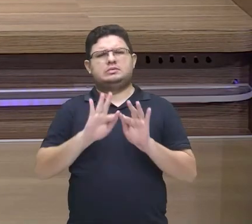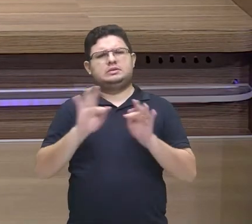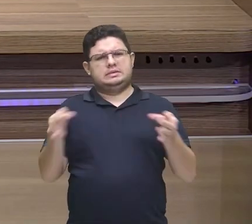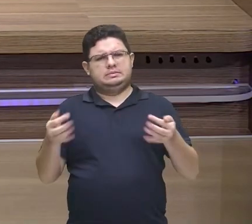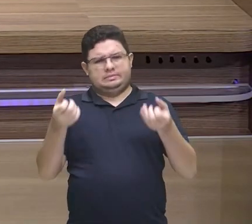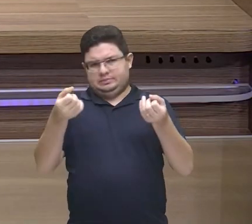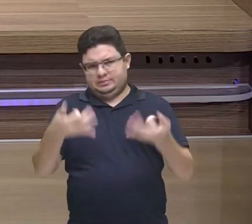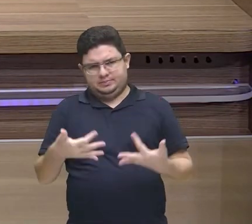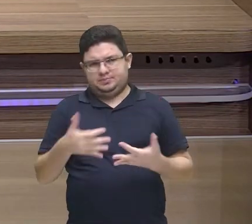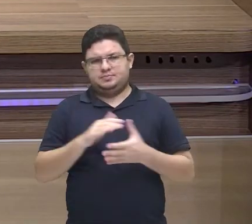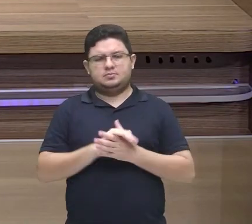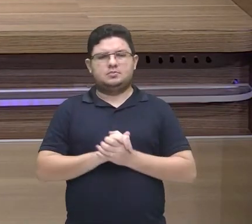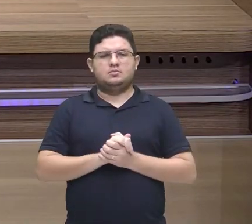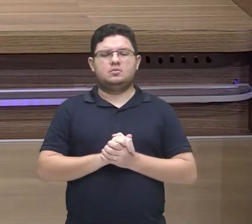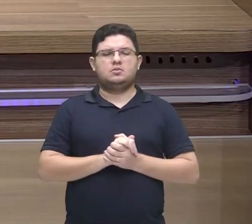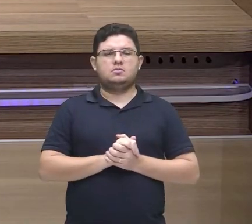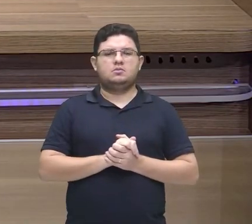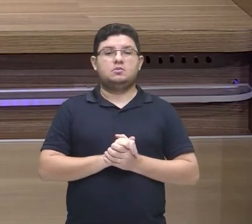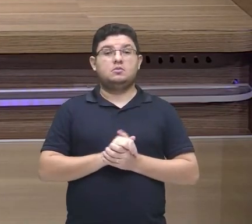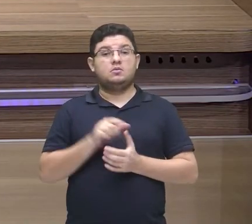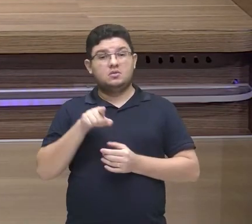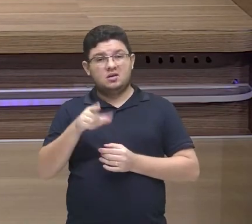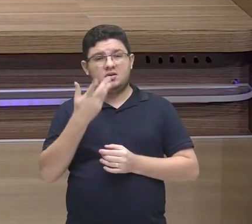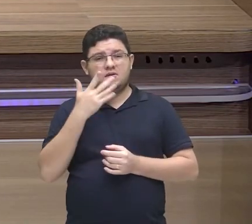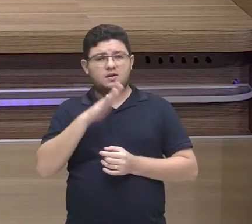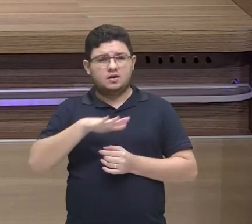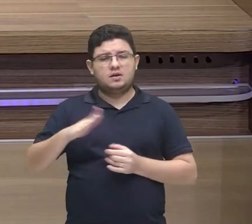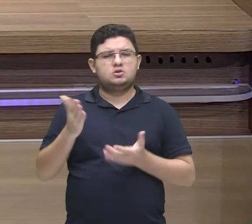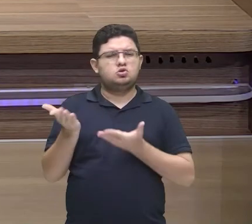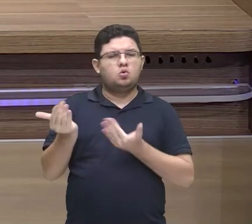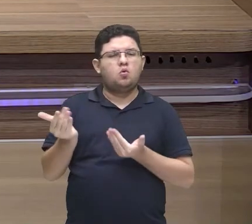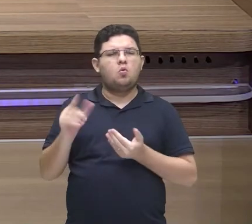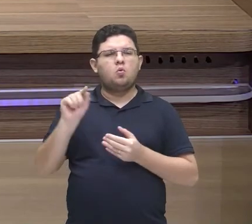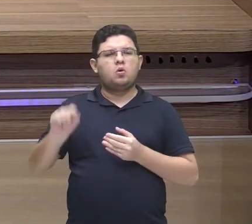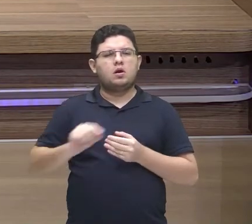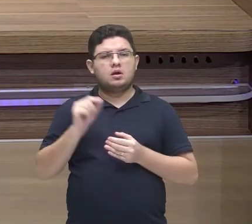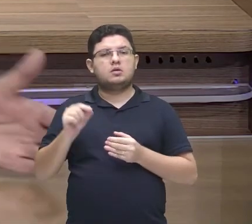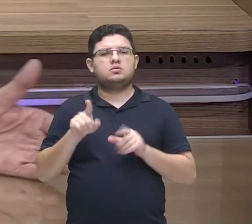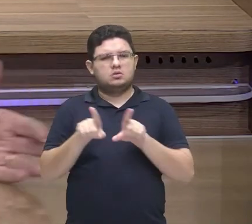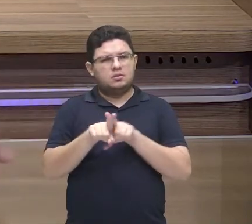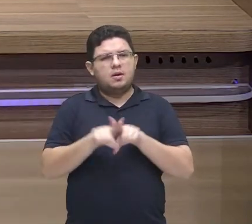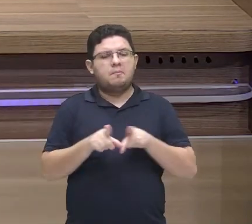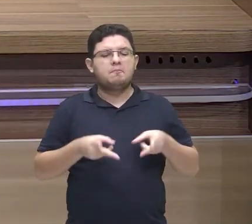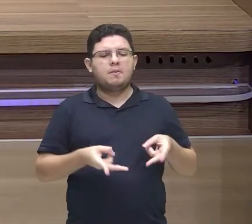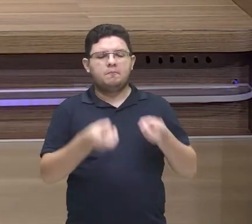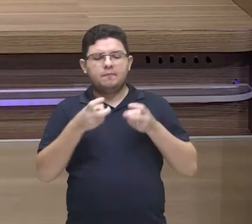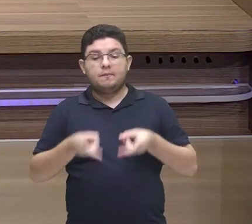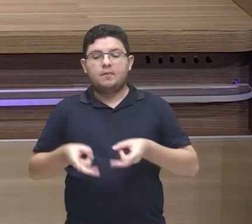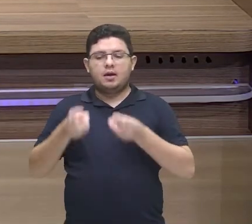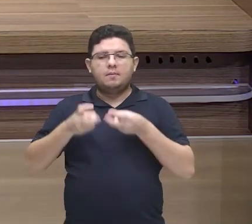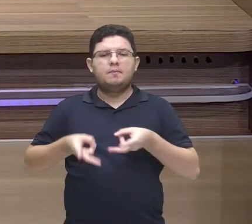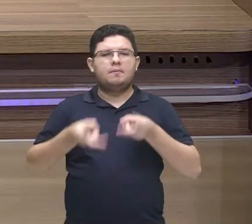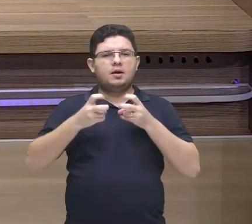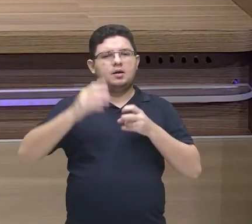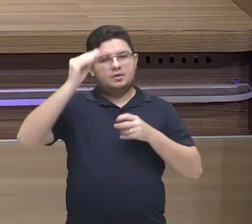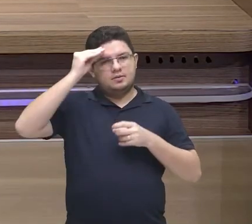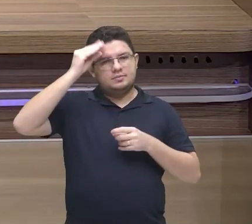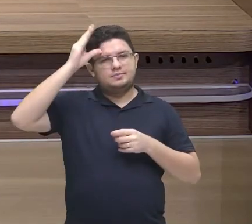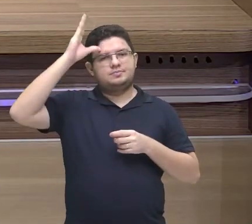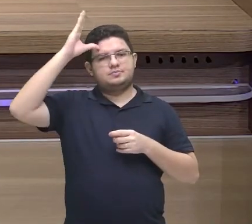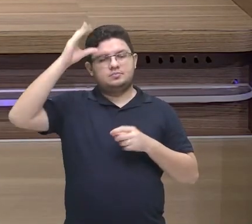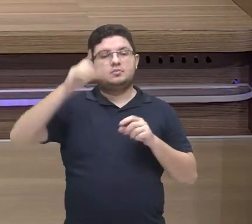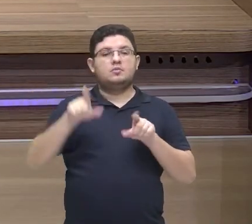Porque criança, o adolescente, ele está naquela fase de descoberta também. Cada etapa da vida é uma descoberta, a adolescência é